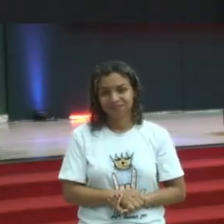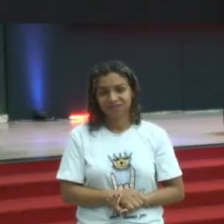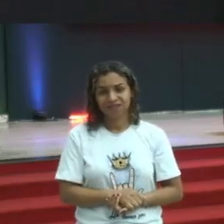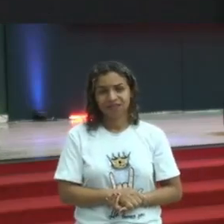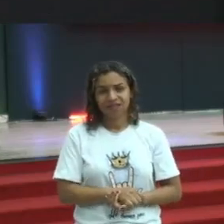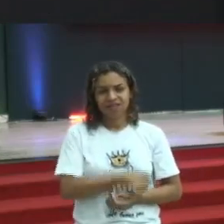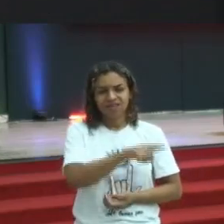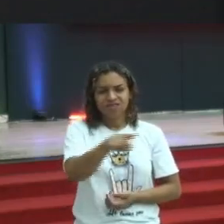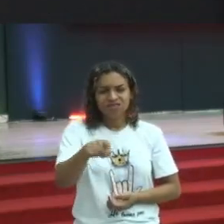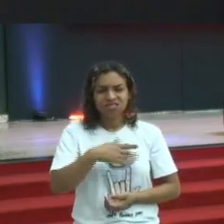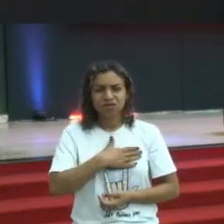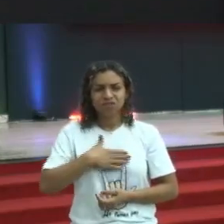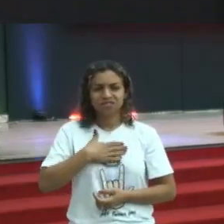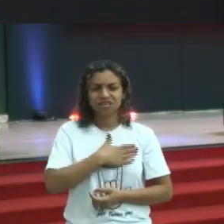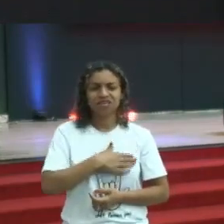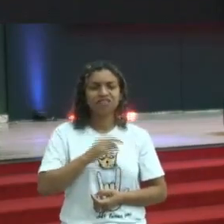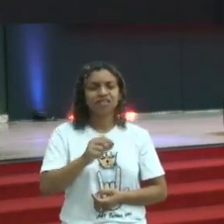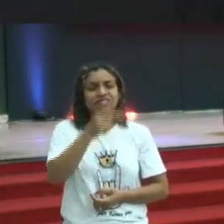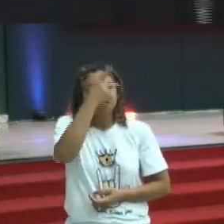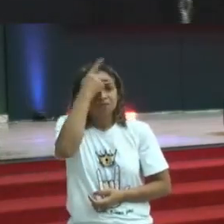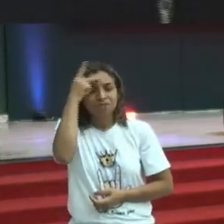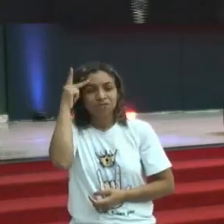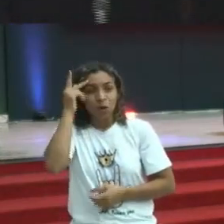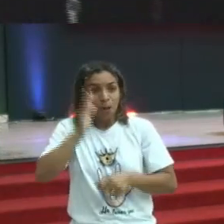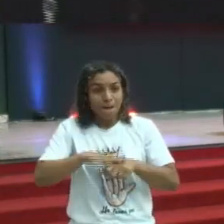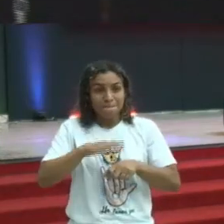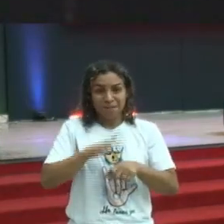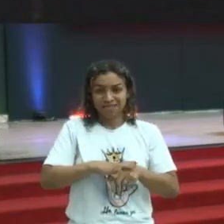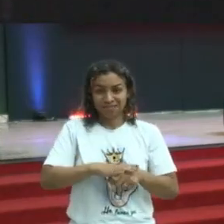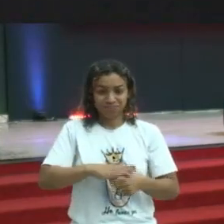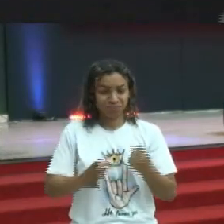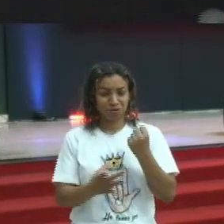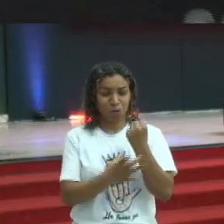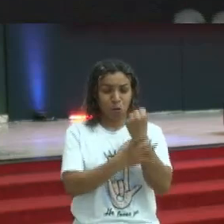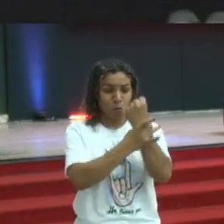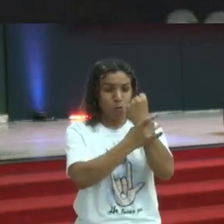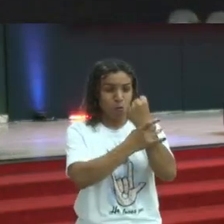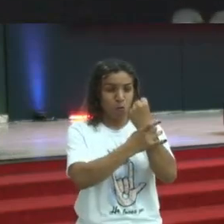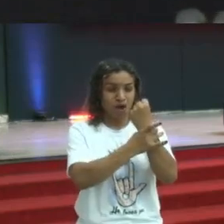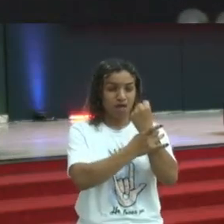Você gostaria de ser uma pessoa mais confiante?